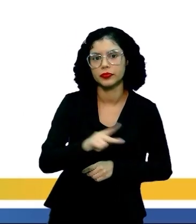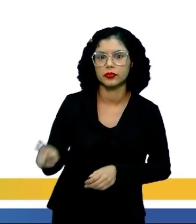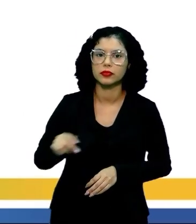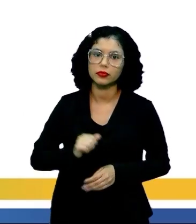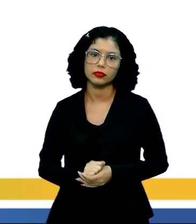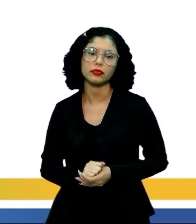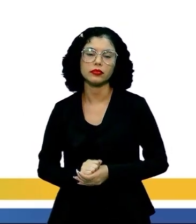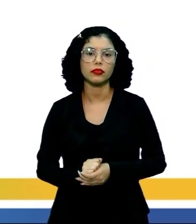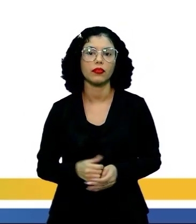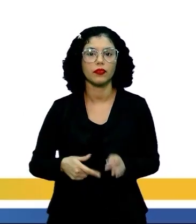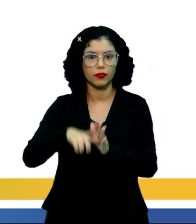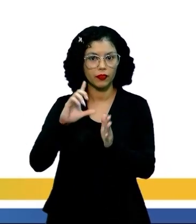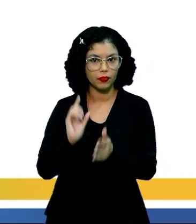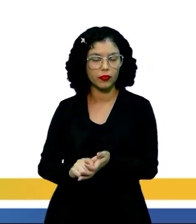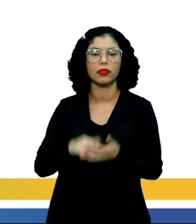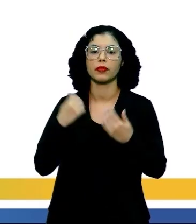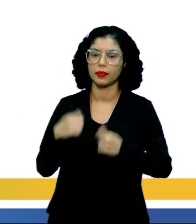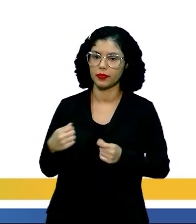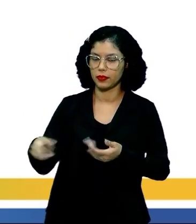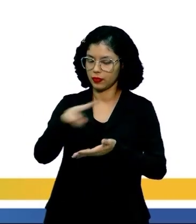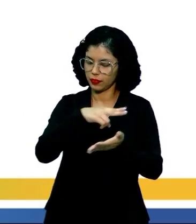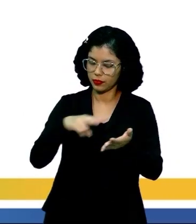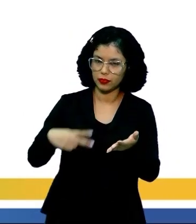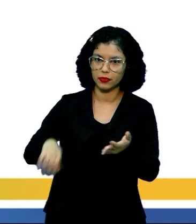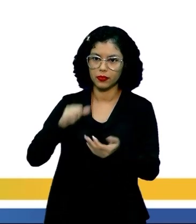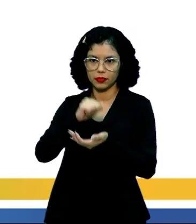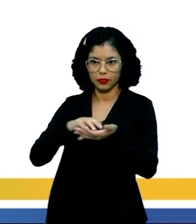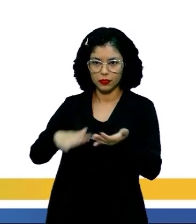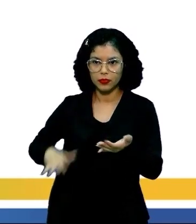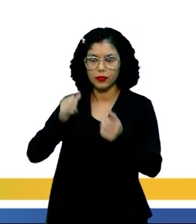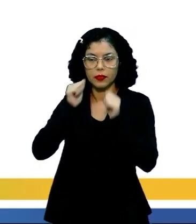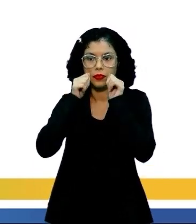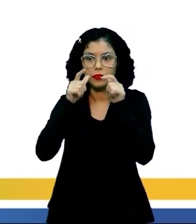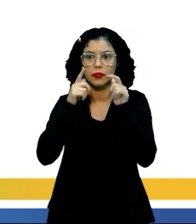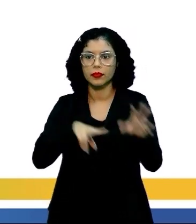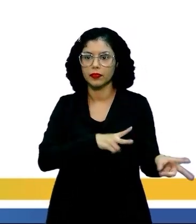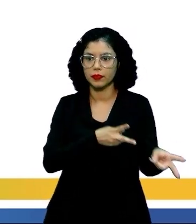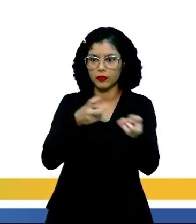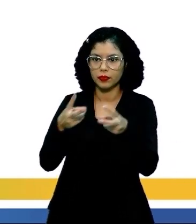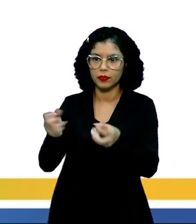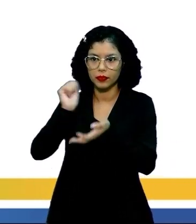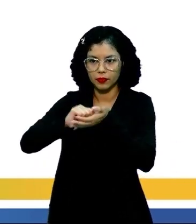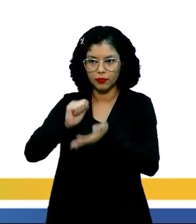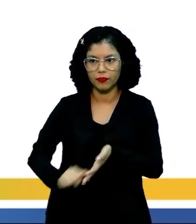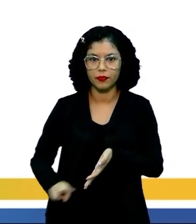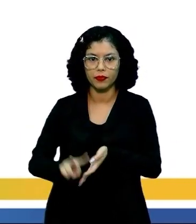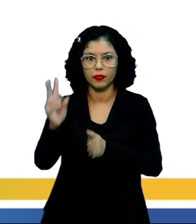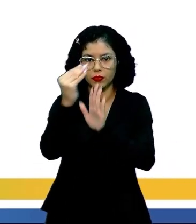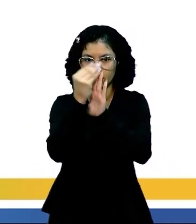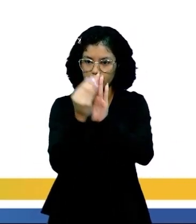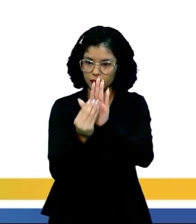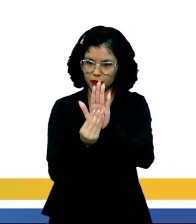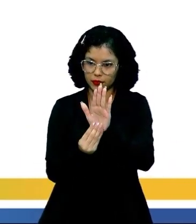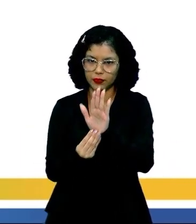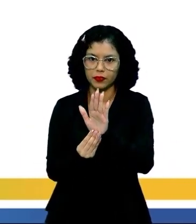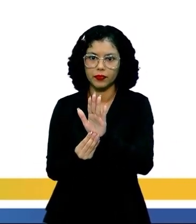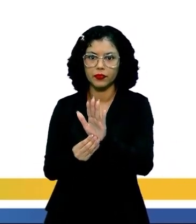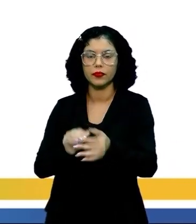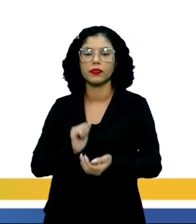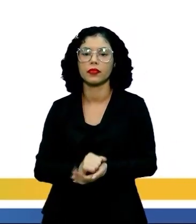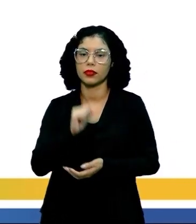professor? Antes de mais nada, você deve ler o exercício com atenção e anotar os valores que são dados.